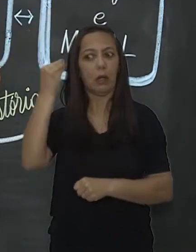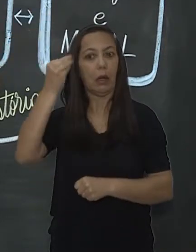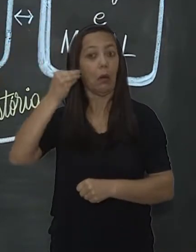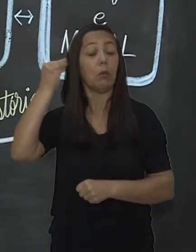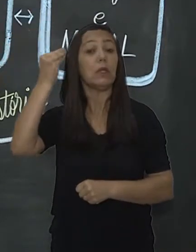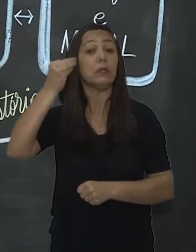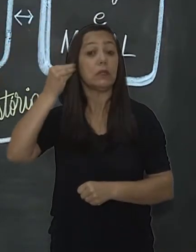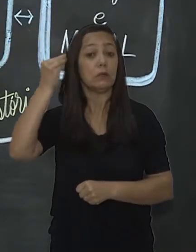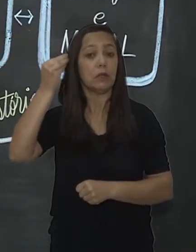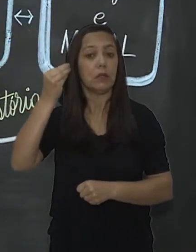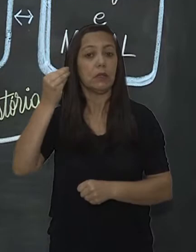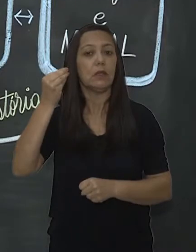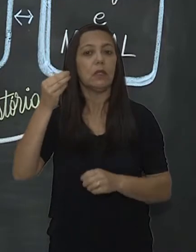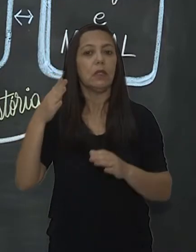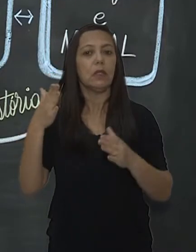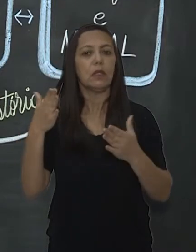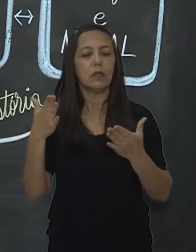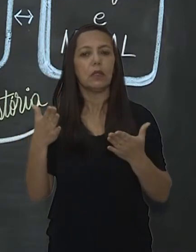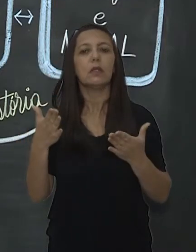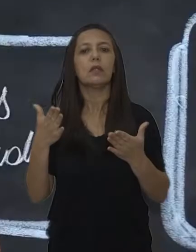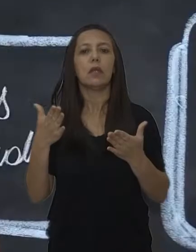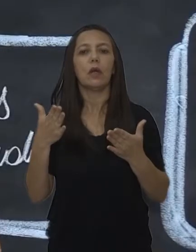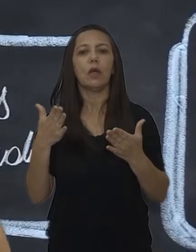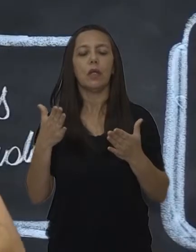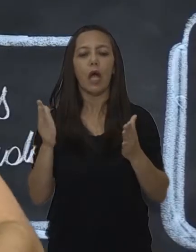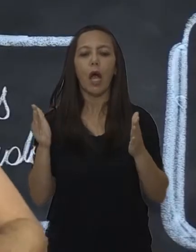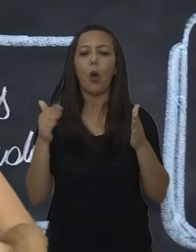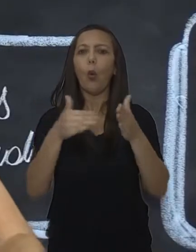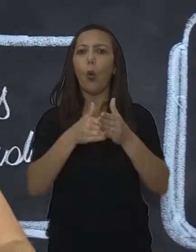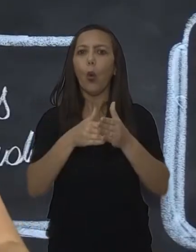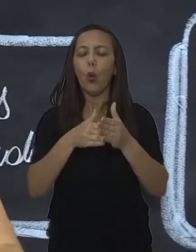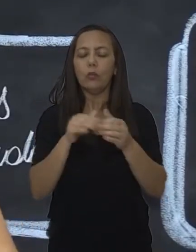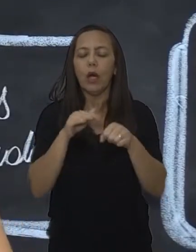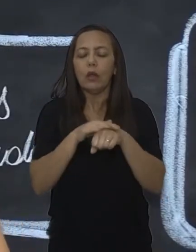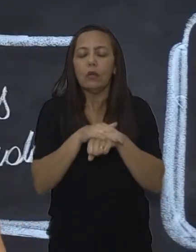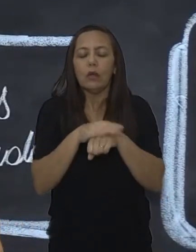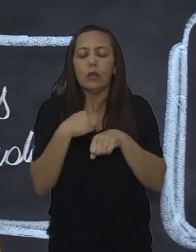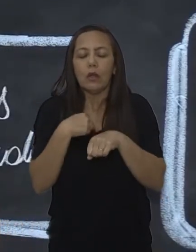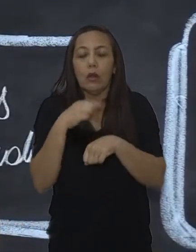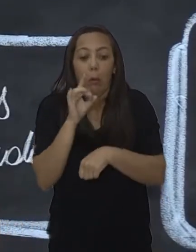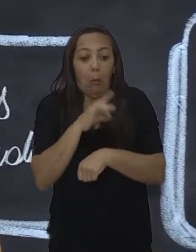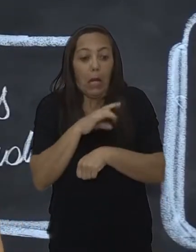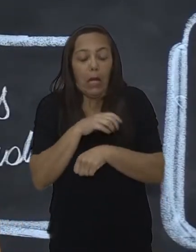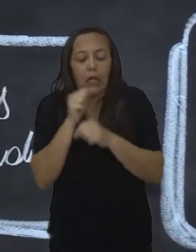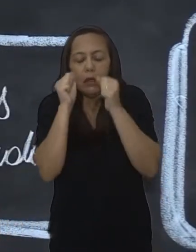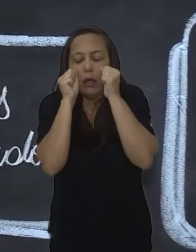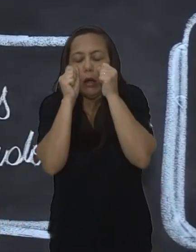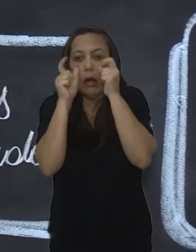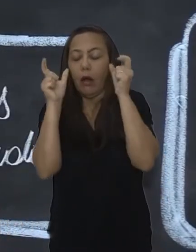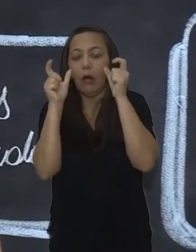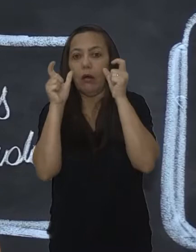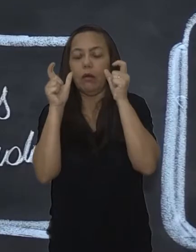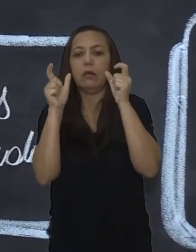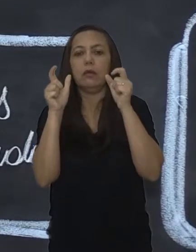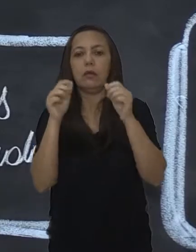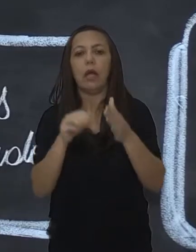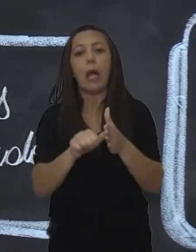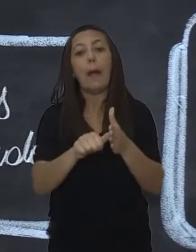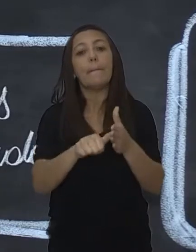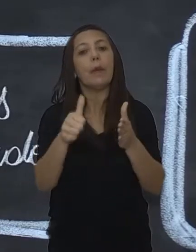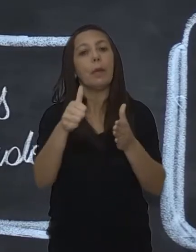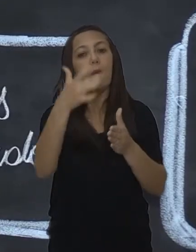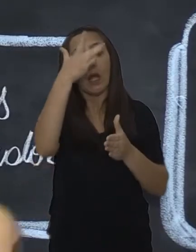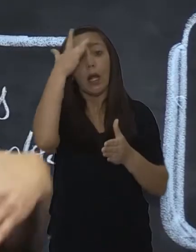Ou seja, essa marcação aí, na última noite eu acordei com medo, é uma marcação de verbo em primeira pessoa, típica do